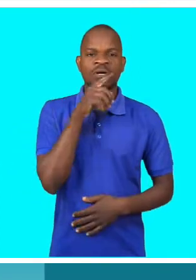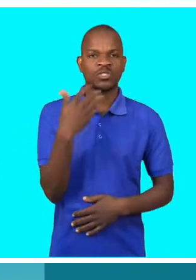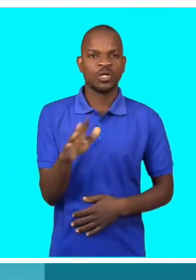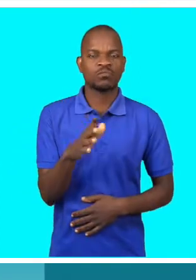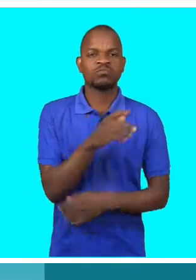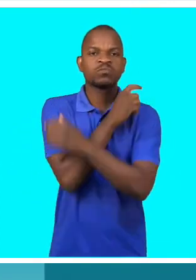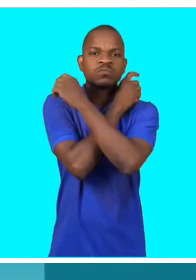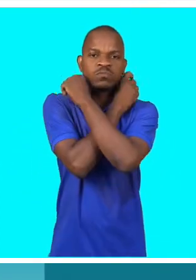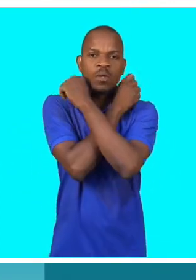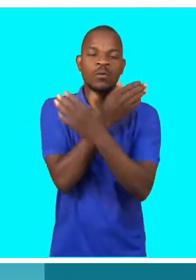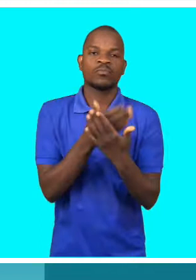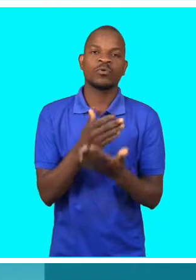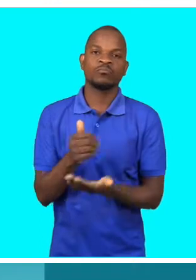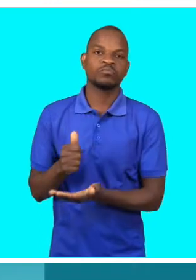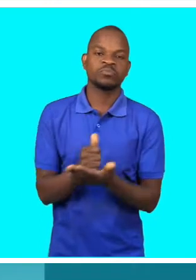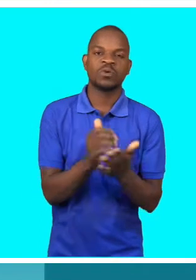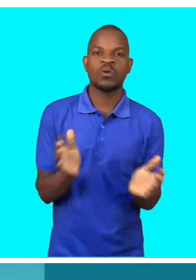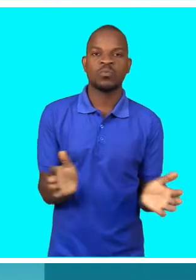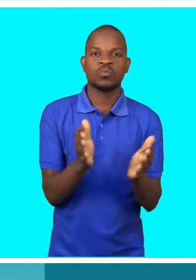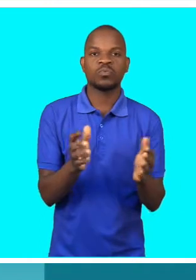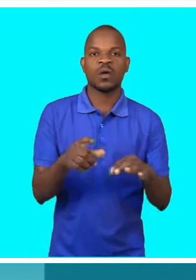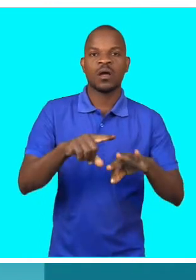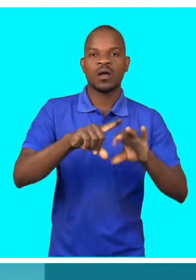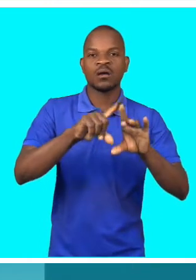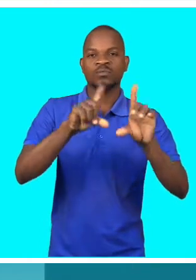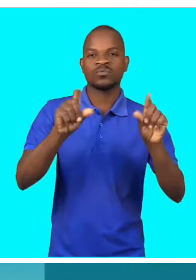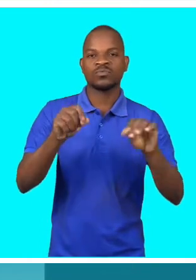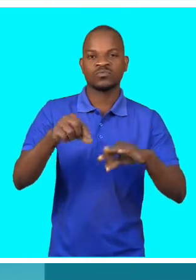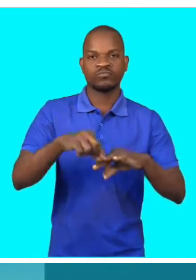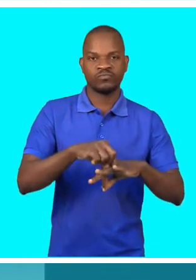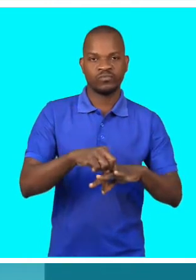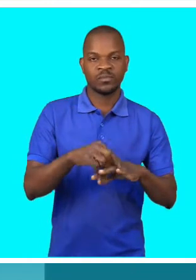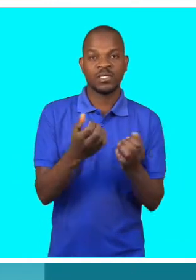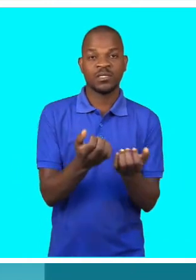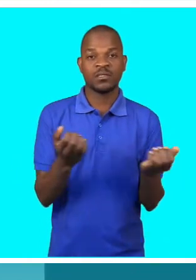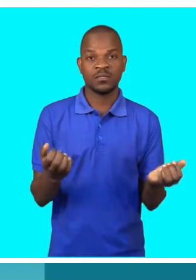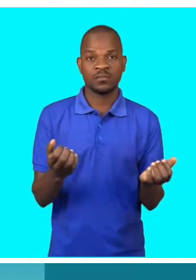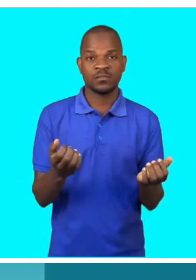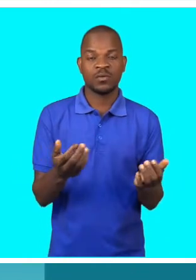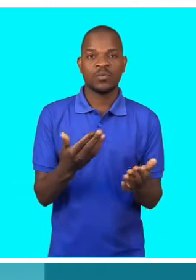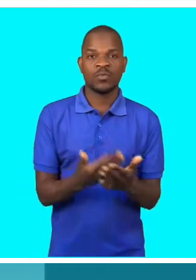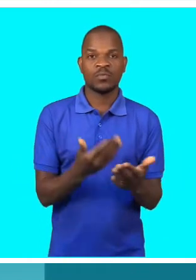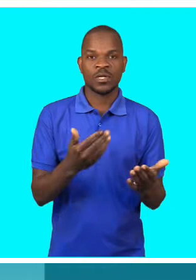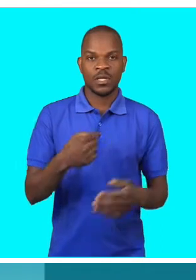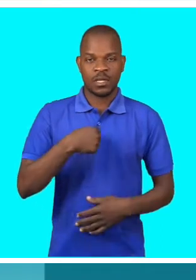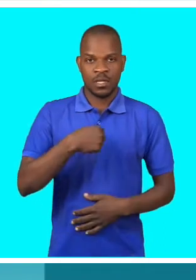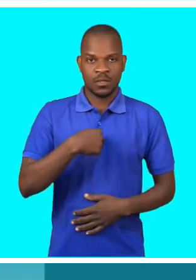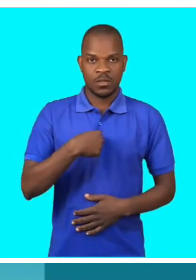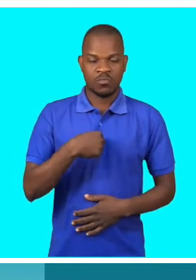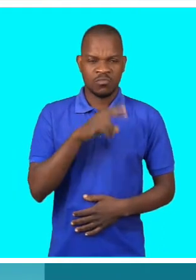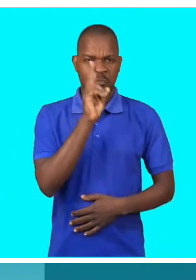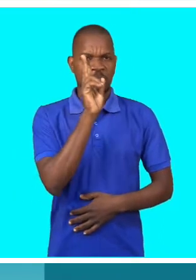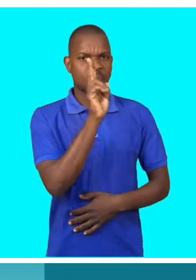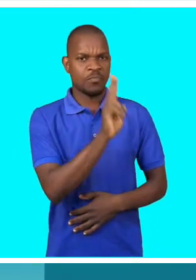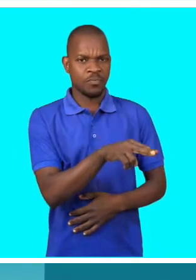autoridade, como a minha, se eu for a descobrir, a primeira coisa é que tenho que aproximar os encarregados e dizer que